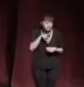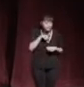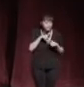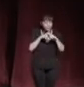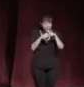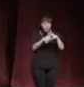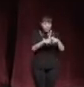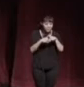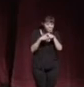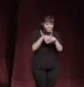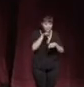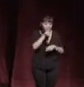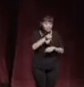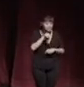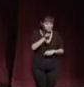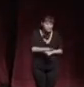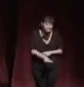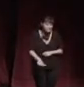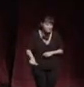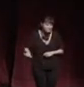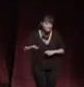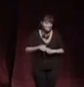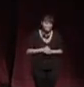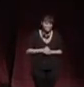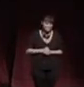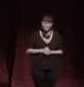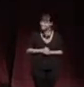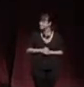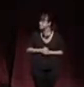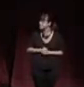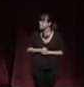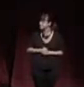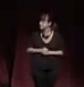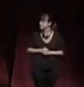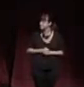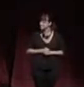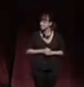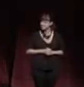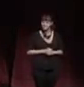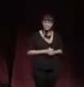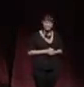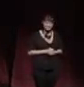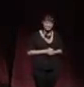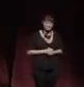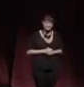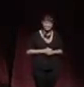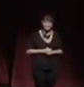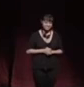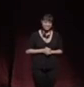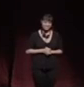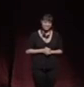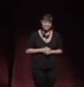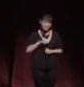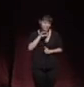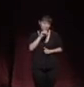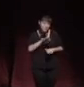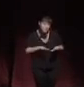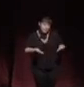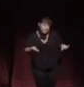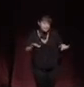Nós tivemos uma parada técnica na noite. Isso mesmo. Na seleção do Canadá.